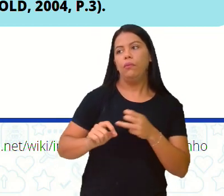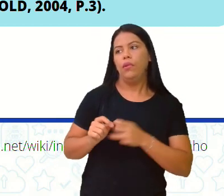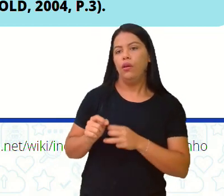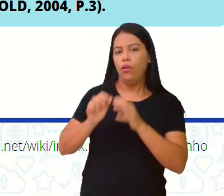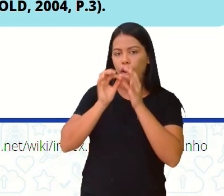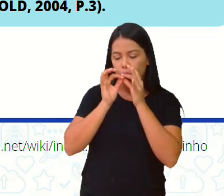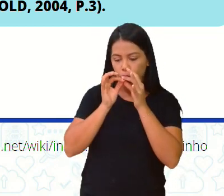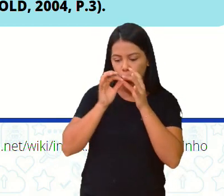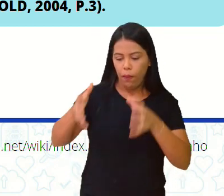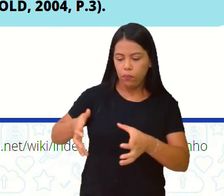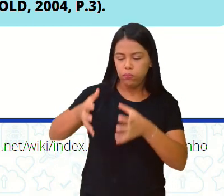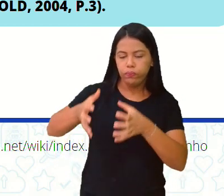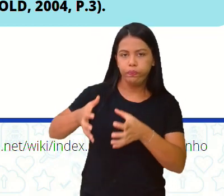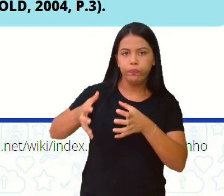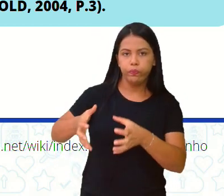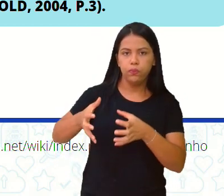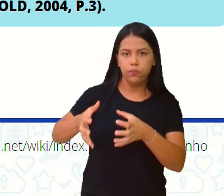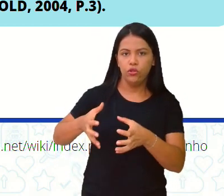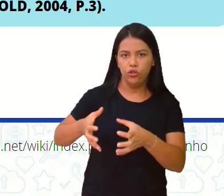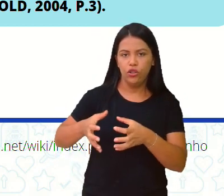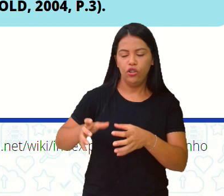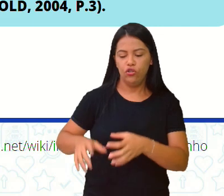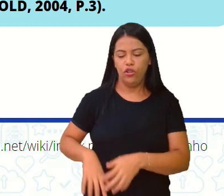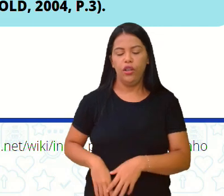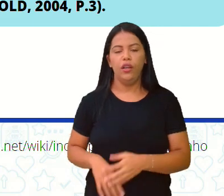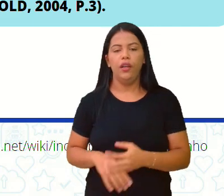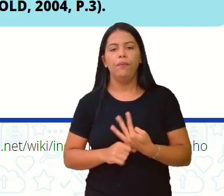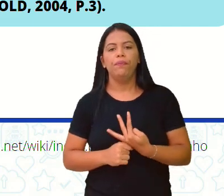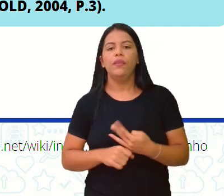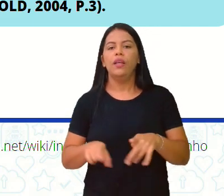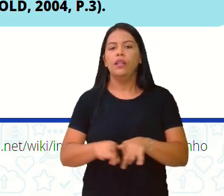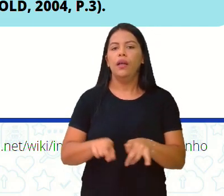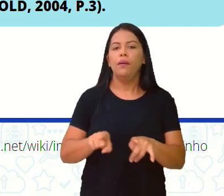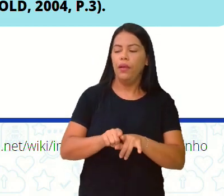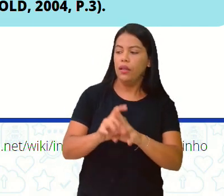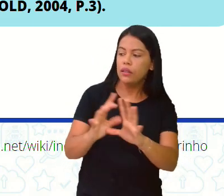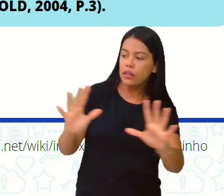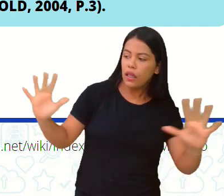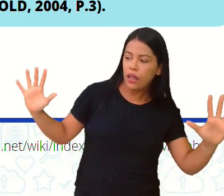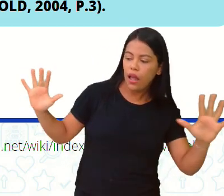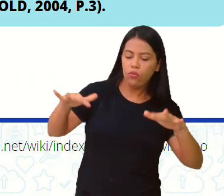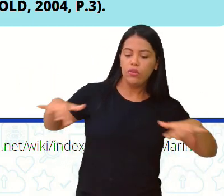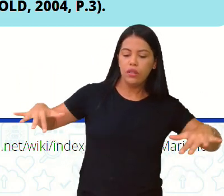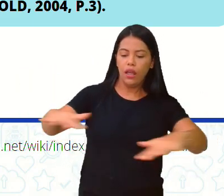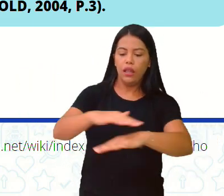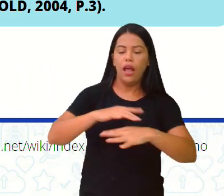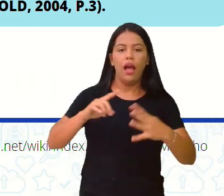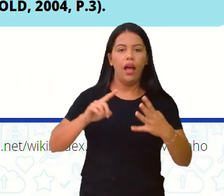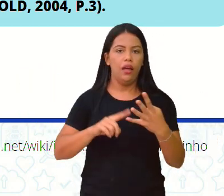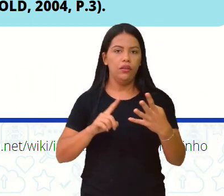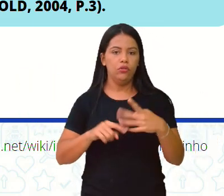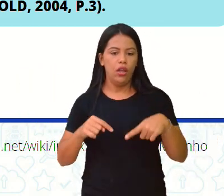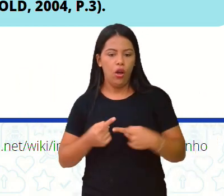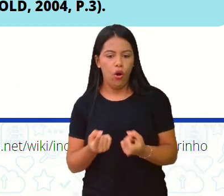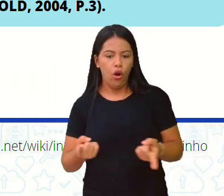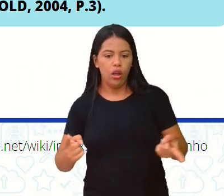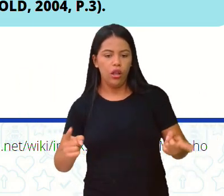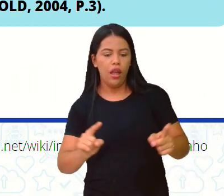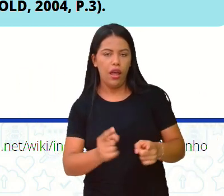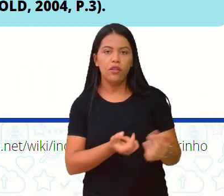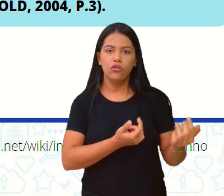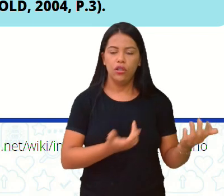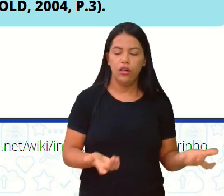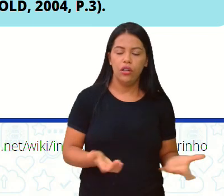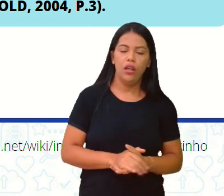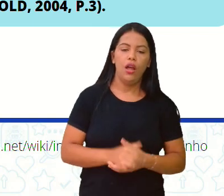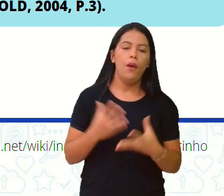fazer uma zoadinha, né? Cenários, orquestras eram comuns, embora na mais simples